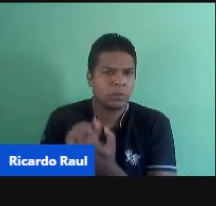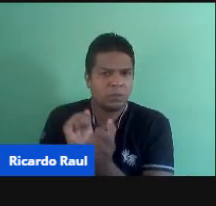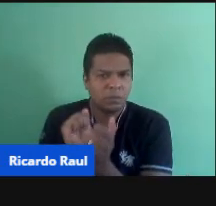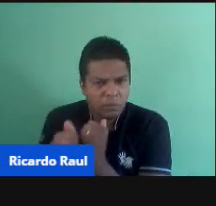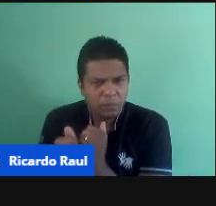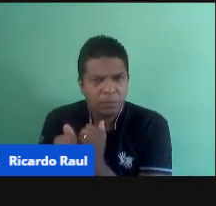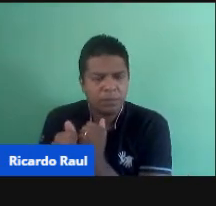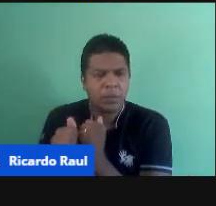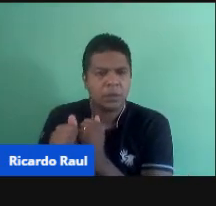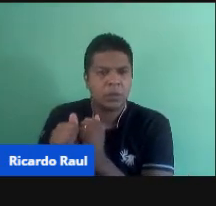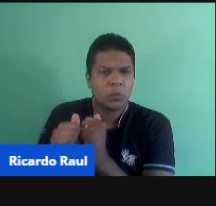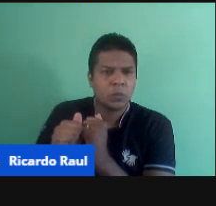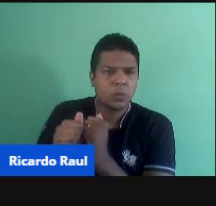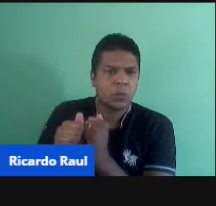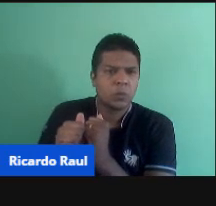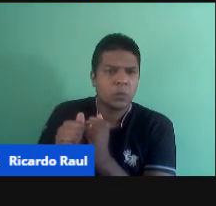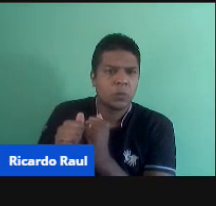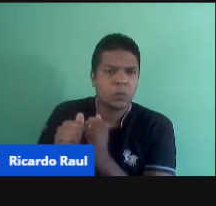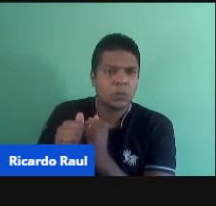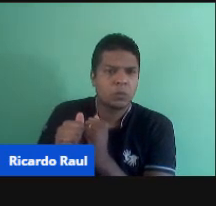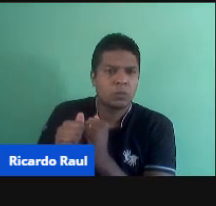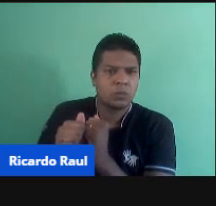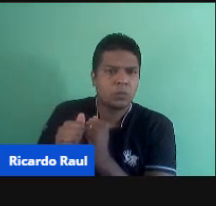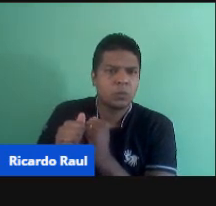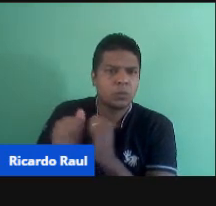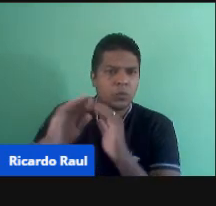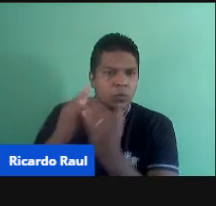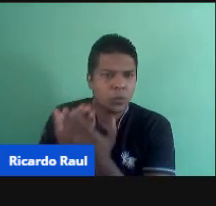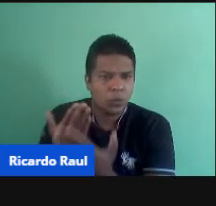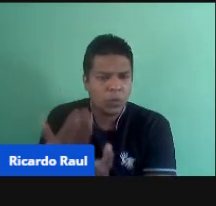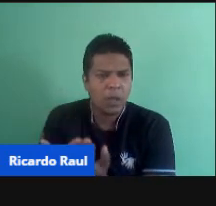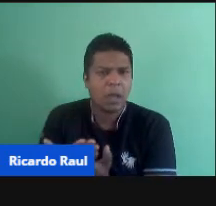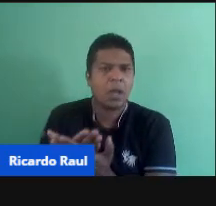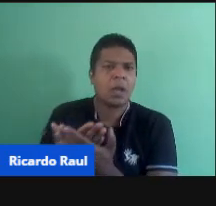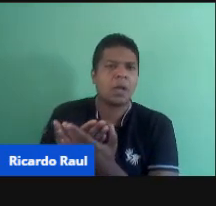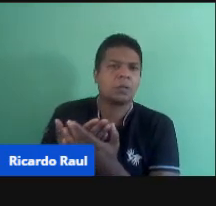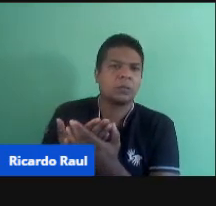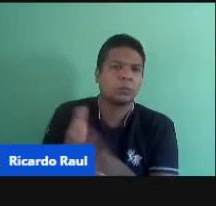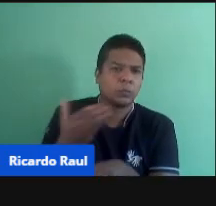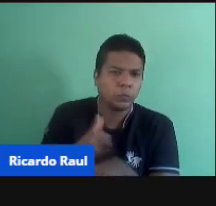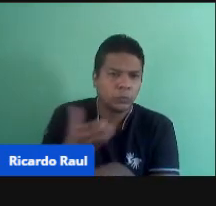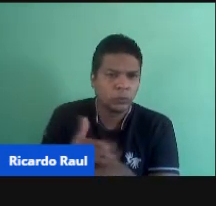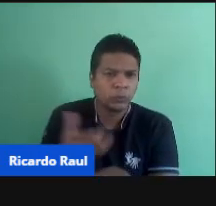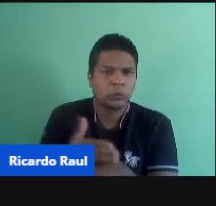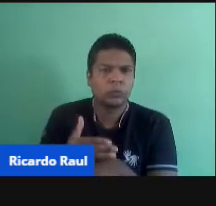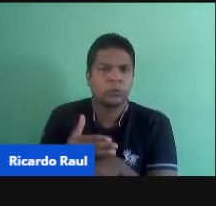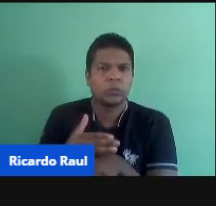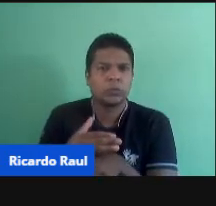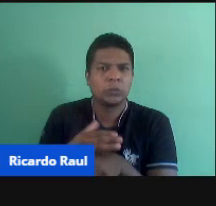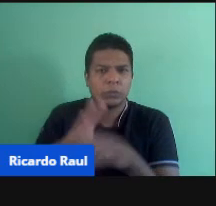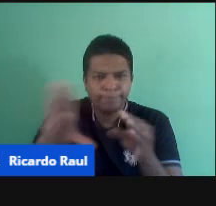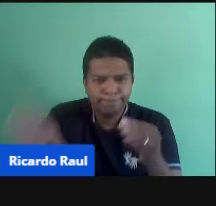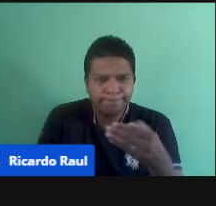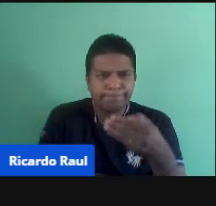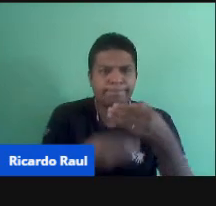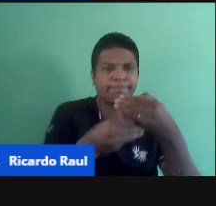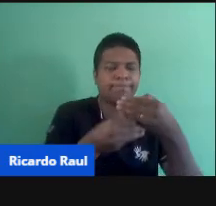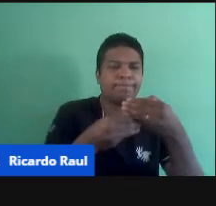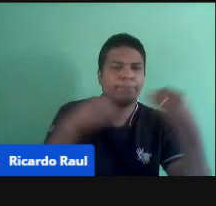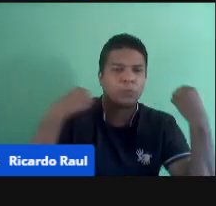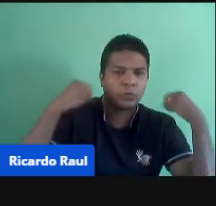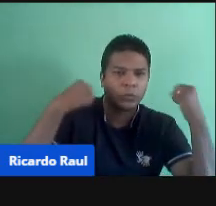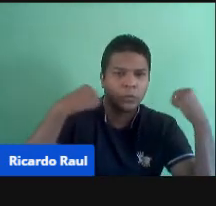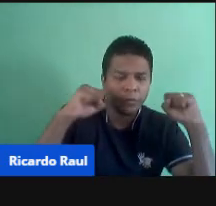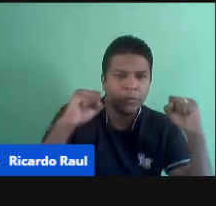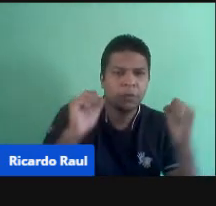é realmente um complemento da educação física? É um complemento em que a gente possa